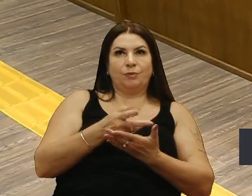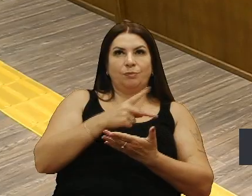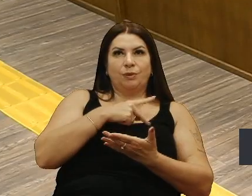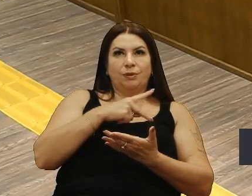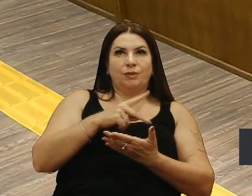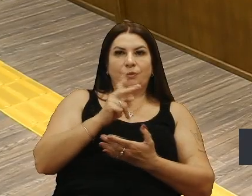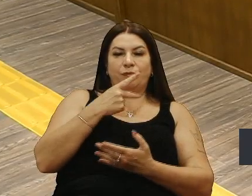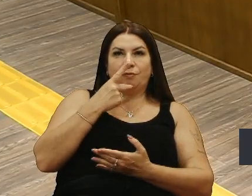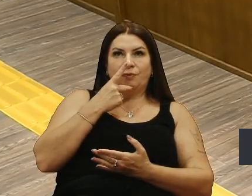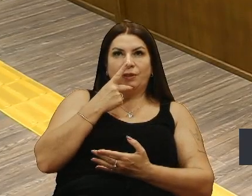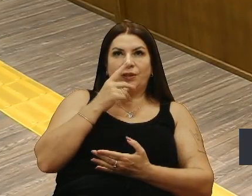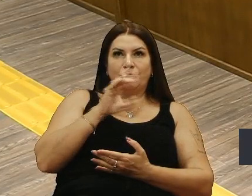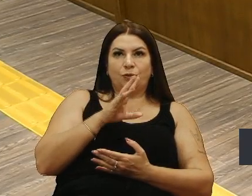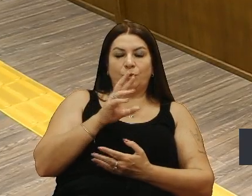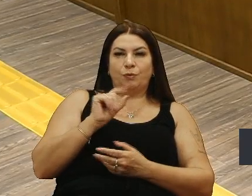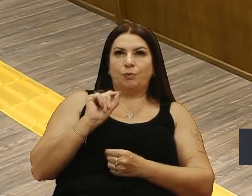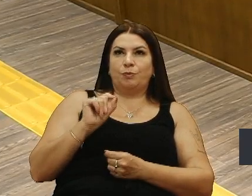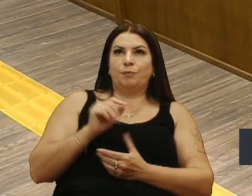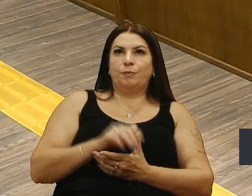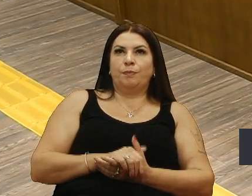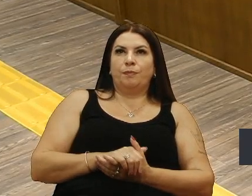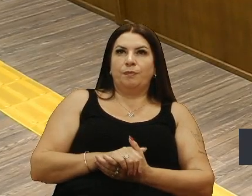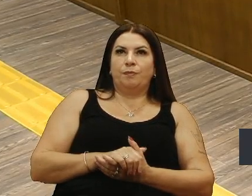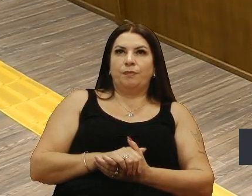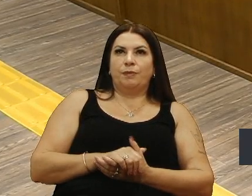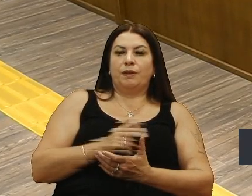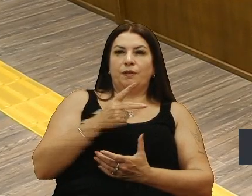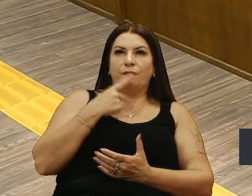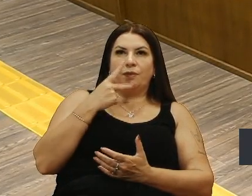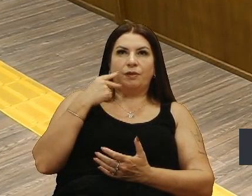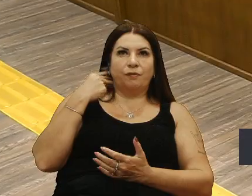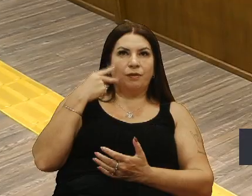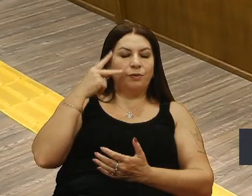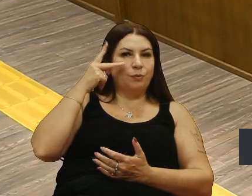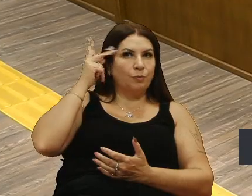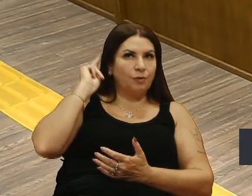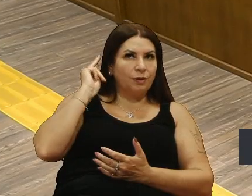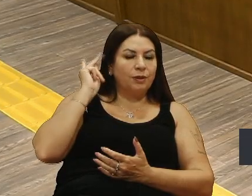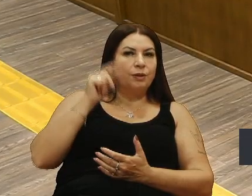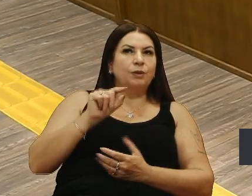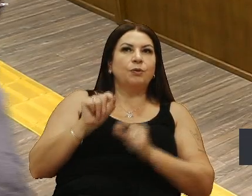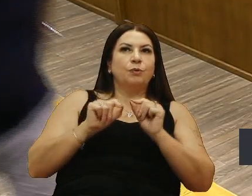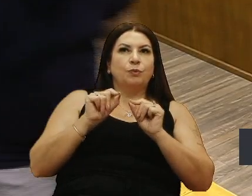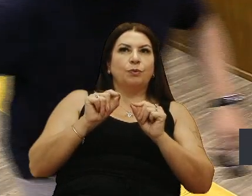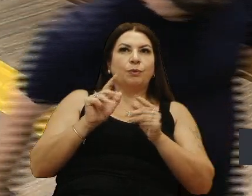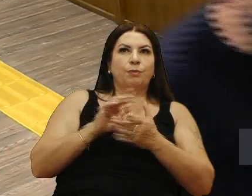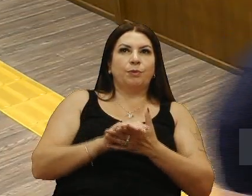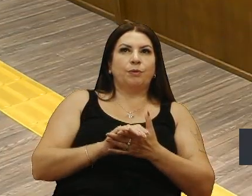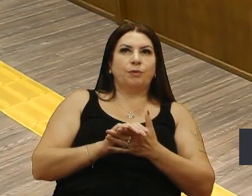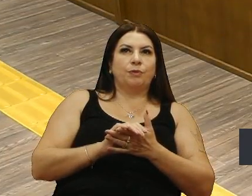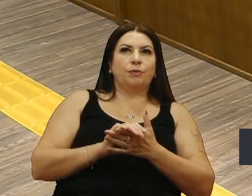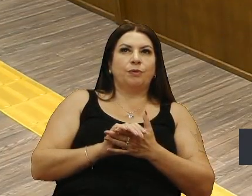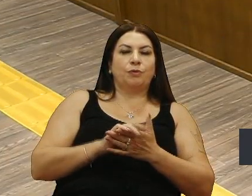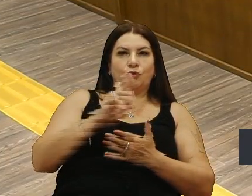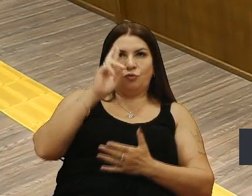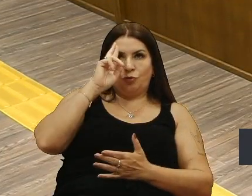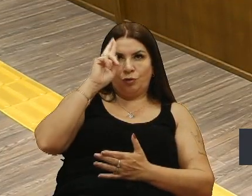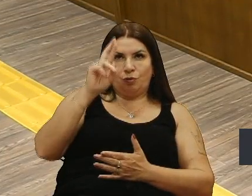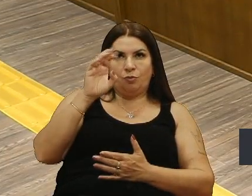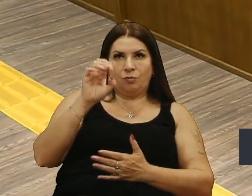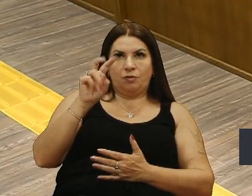não se manifesta, mas só com relação à fala do vereador Iago Morandi sobre a questão do diretor do